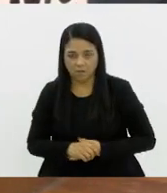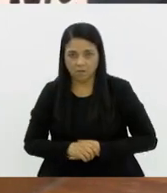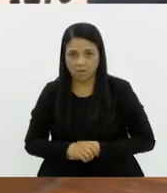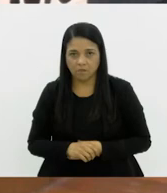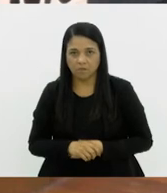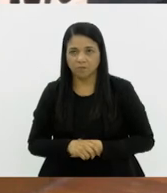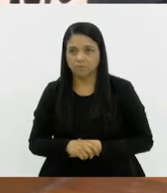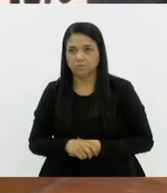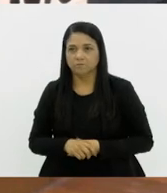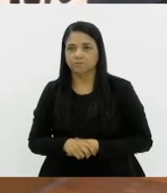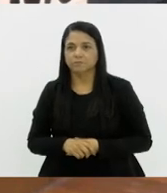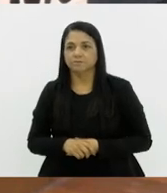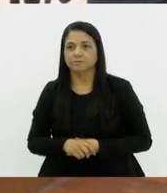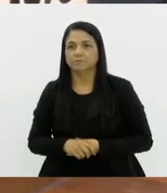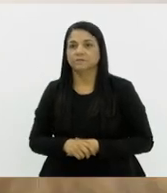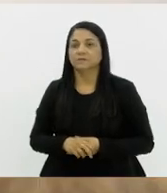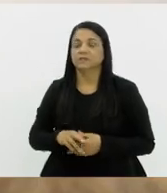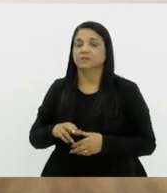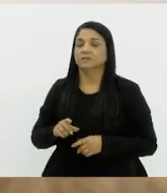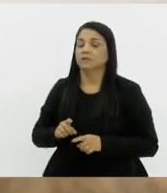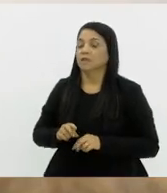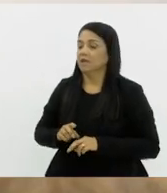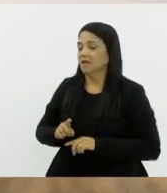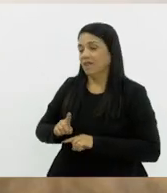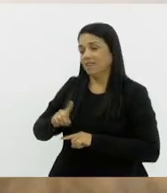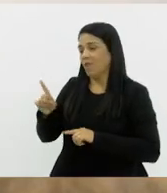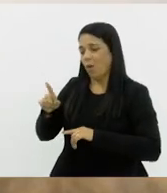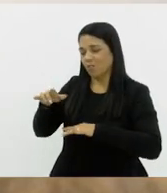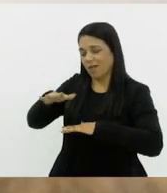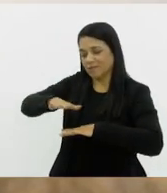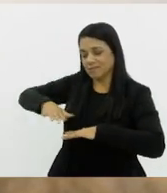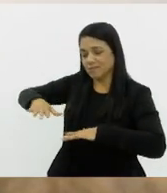Não. Não, não porque é espaço aéreo Golf. Ah, Golf